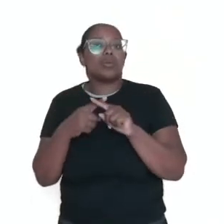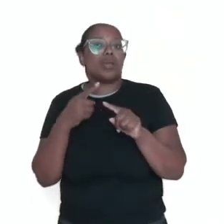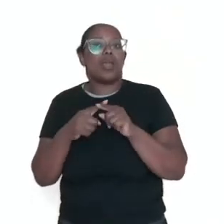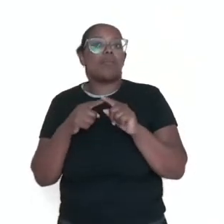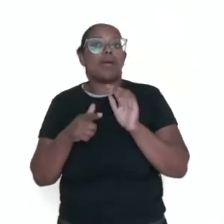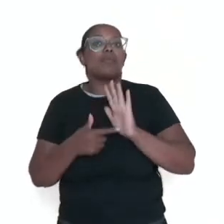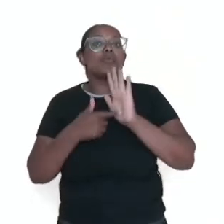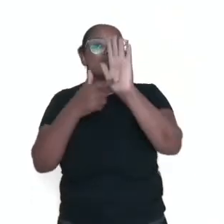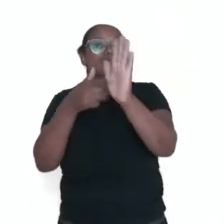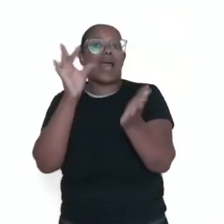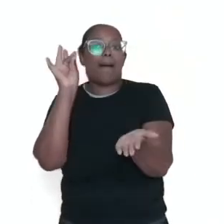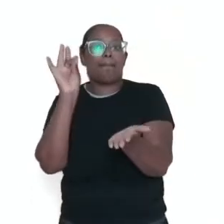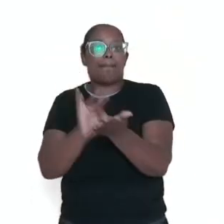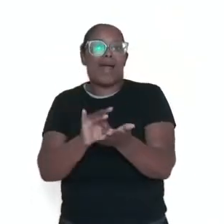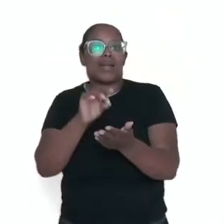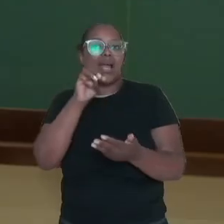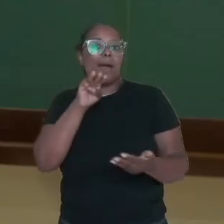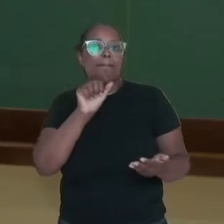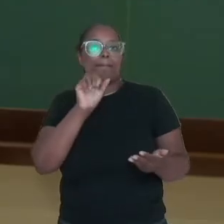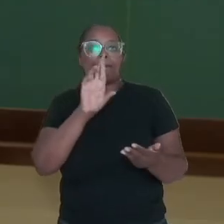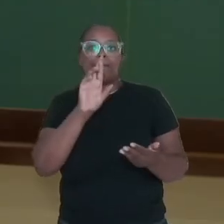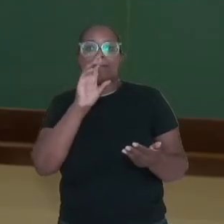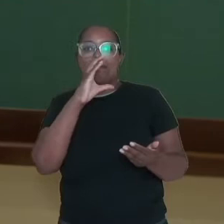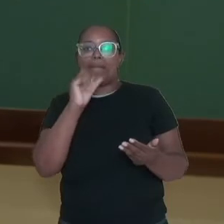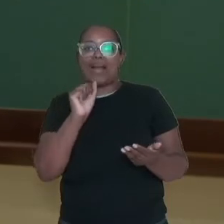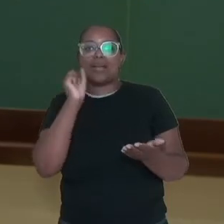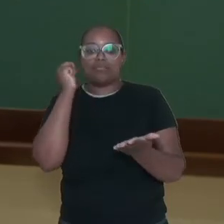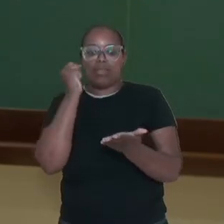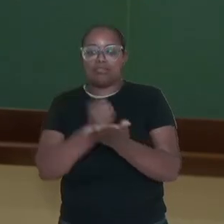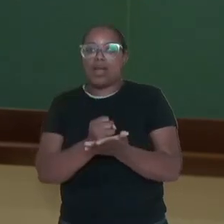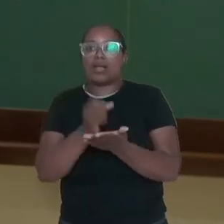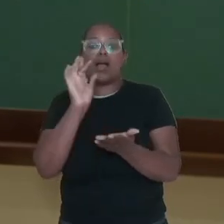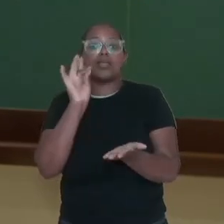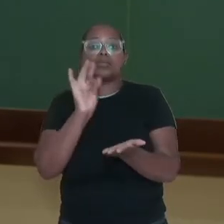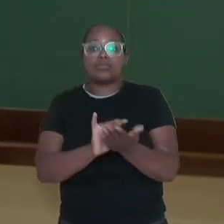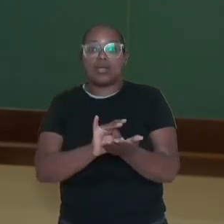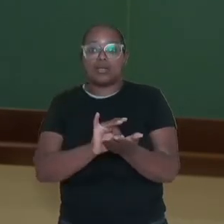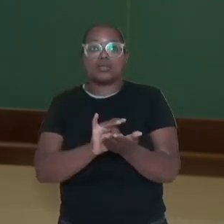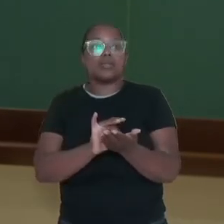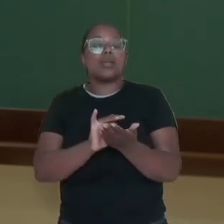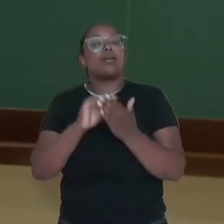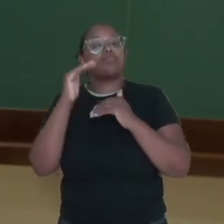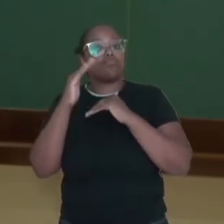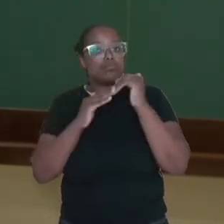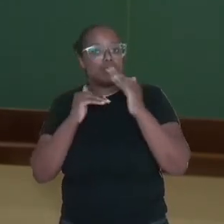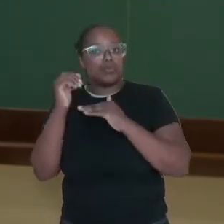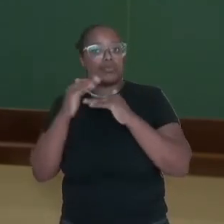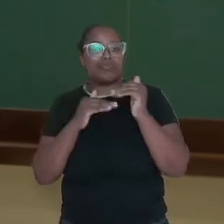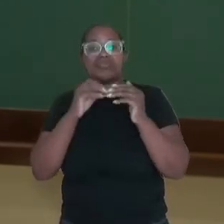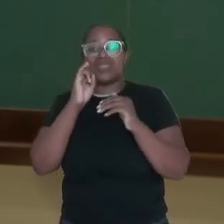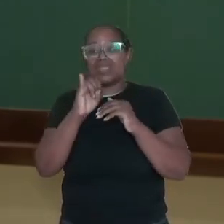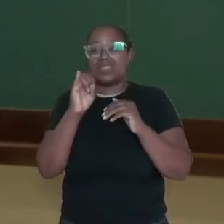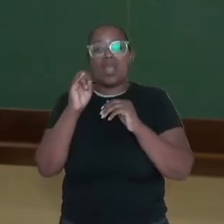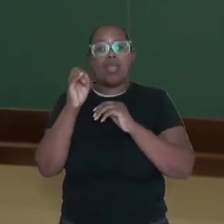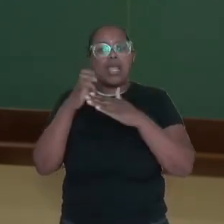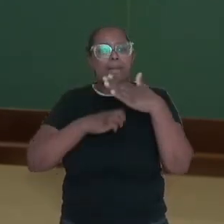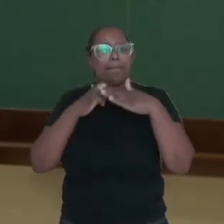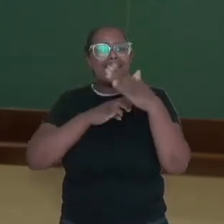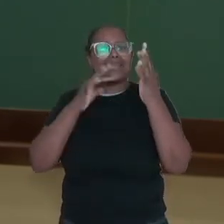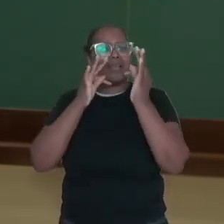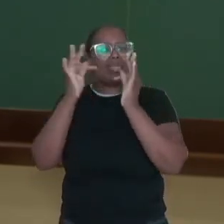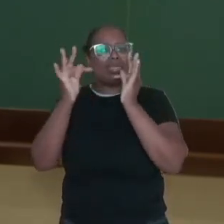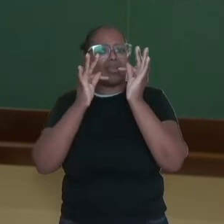expor grandes marcas do ramo da tecnologia. Então, as empresas da tecnologia que tinham alguma coisa a ver ou